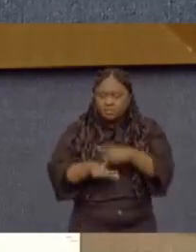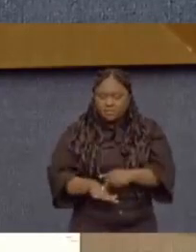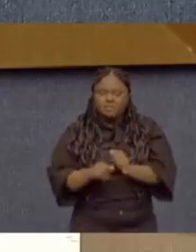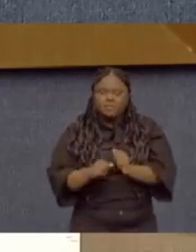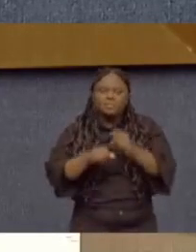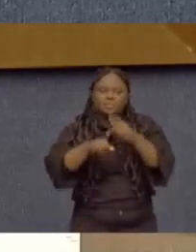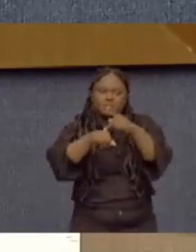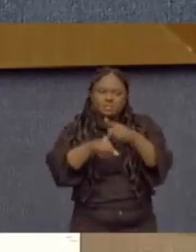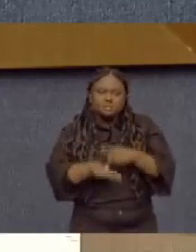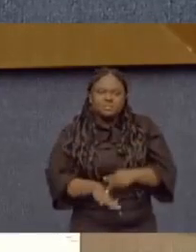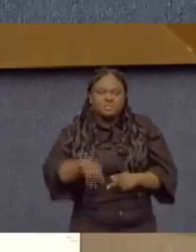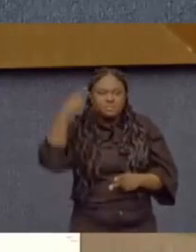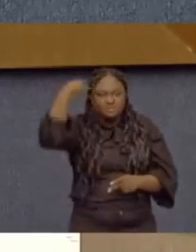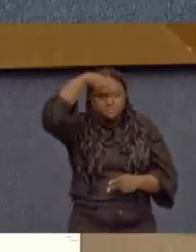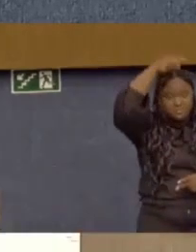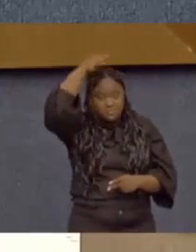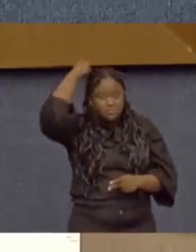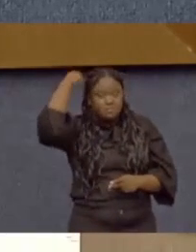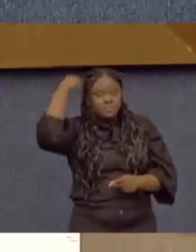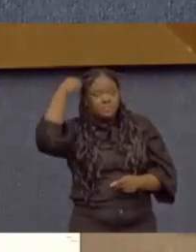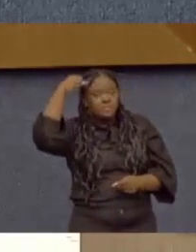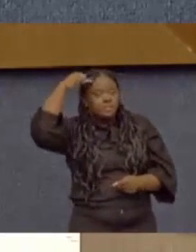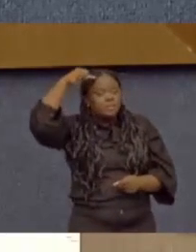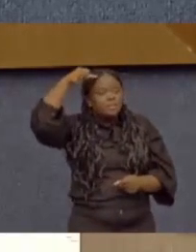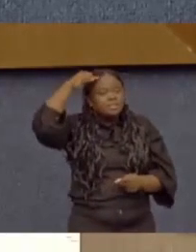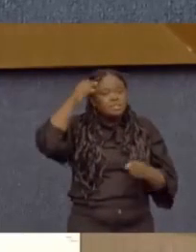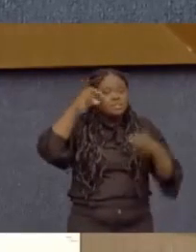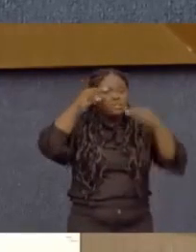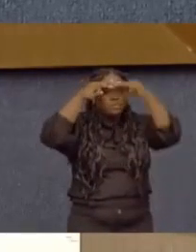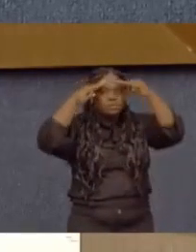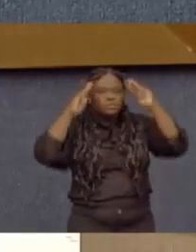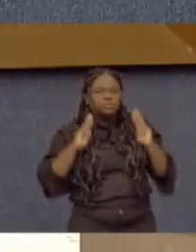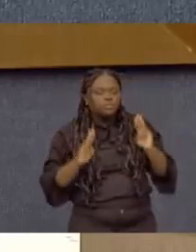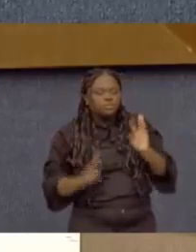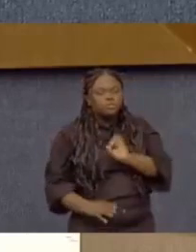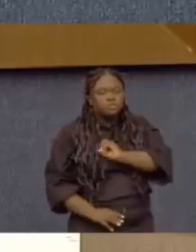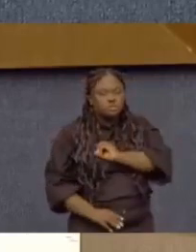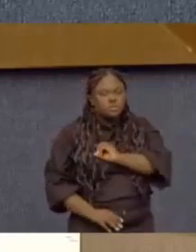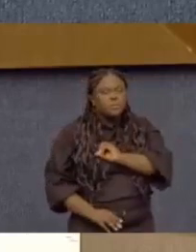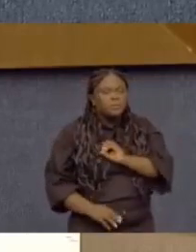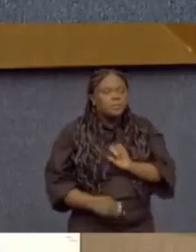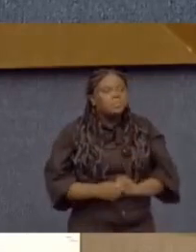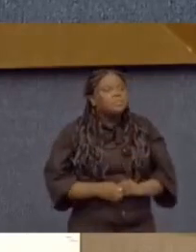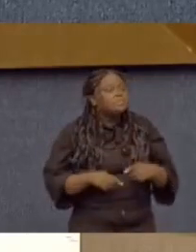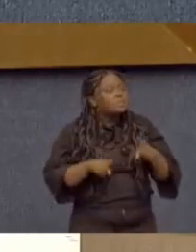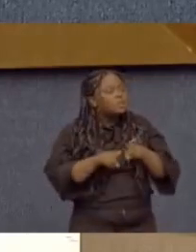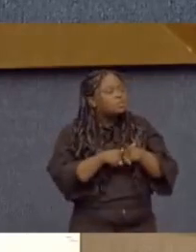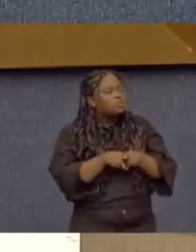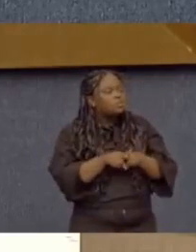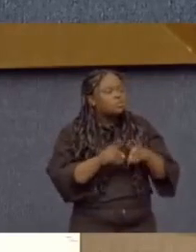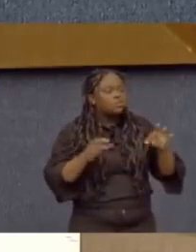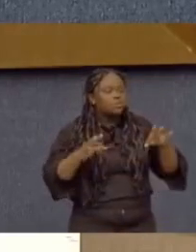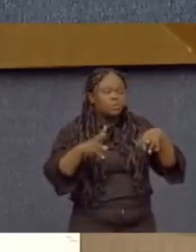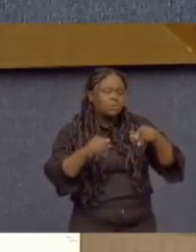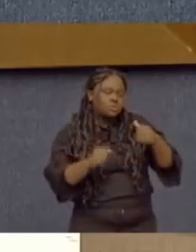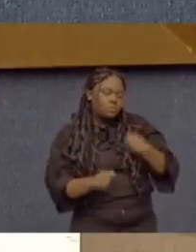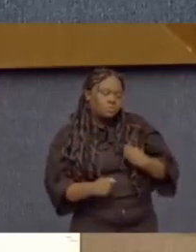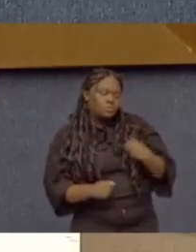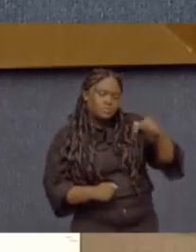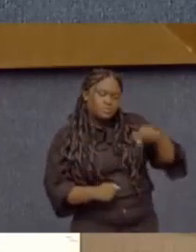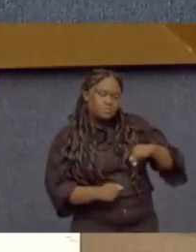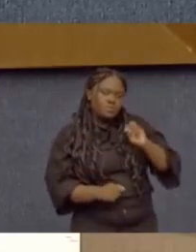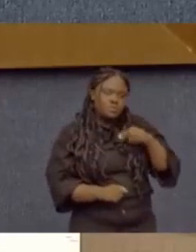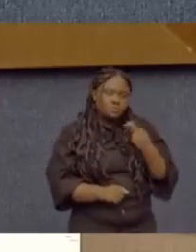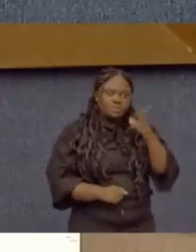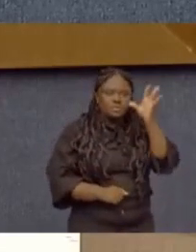desta paróquia Santa Dulce dos Pobres, também caríssimos presentes que estão aqui nesta casa ou nos acompanham pelos